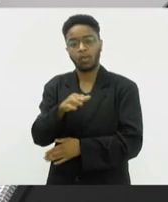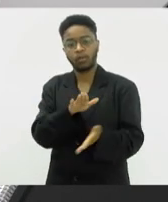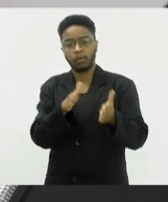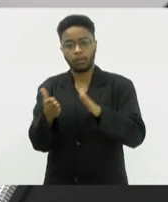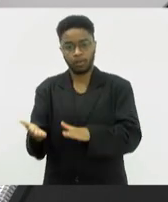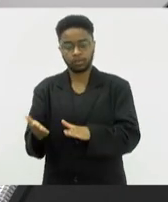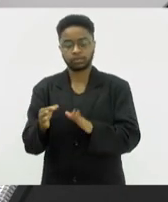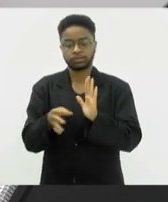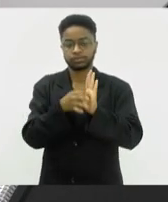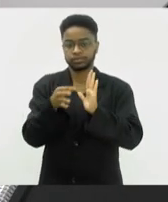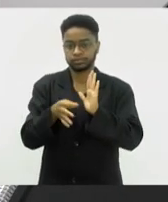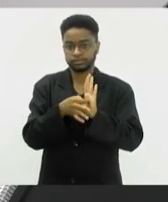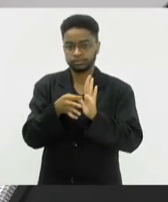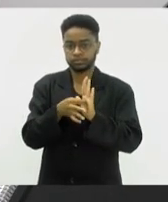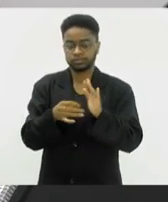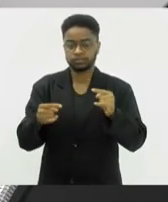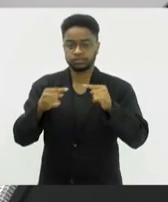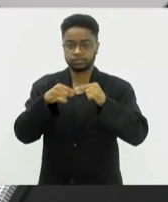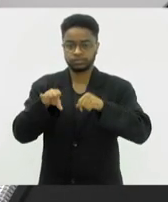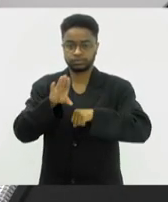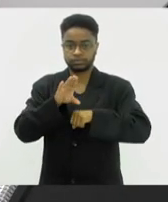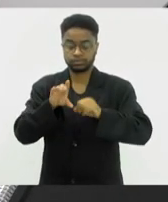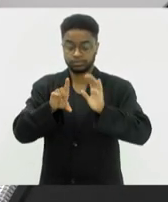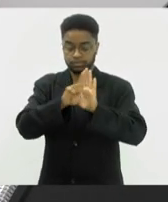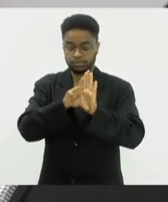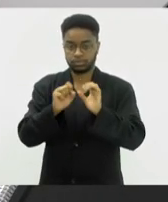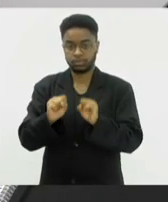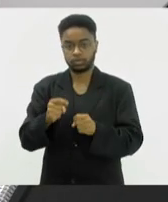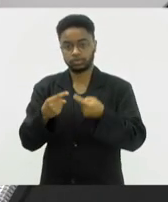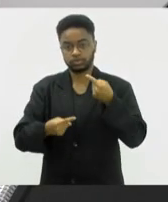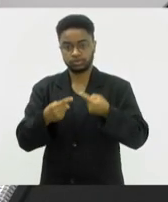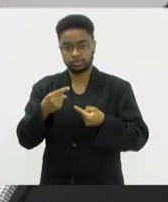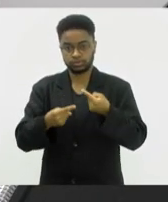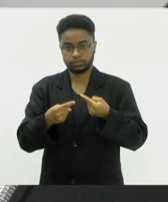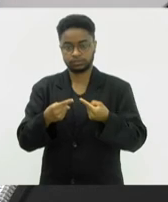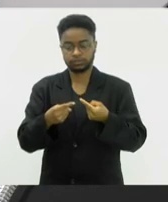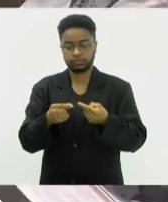do relator foi pela legalidade. Em discussão.